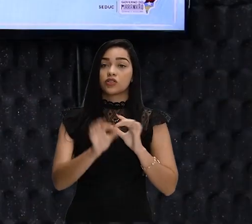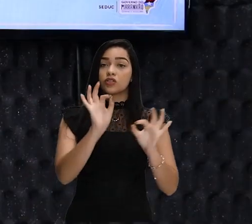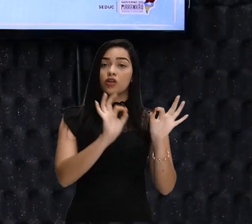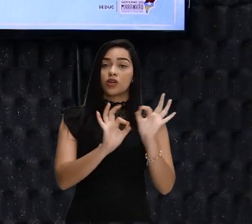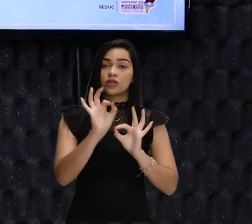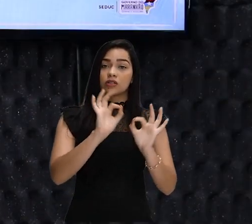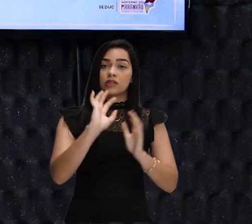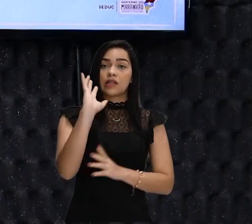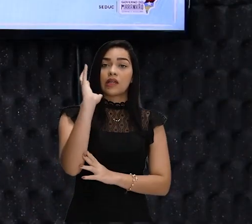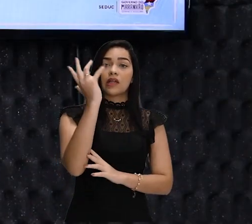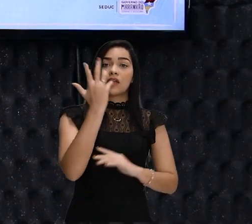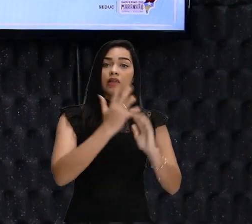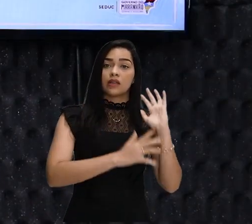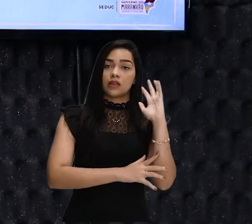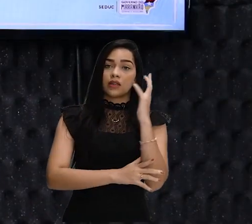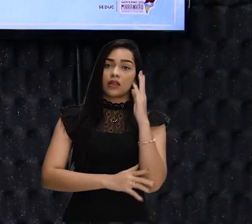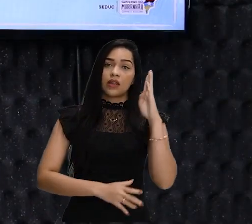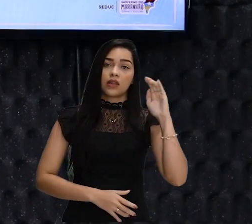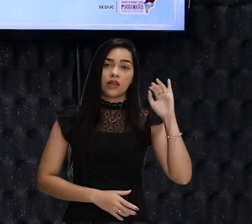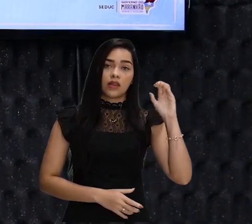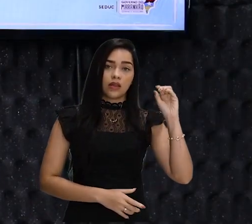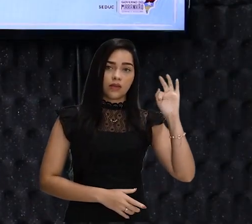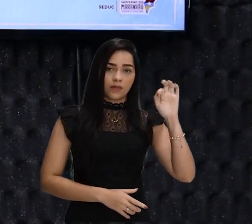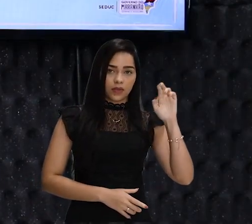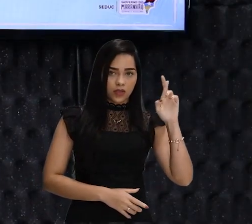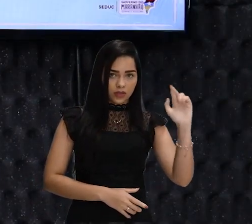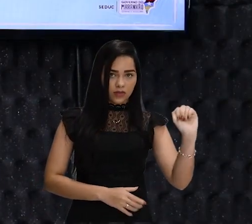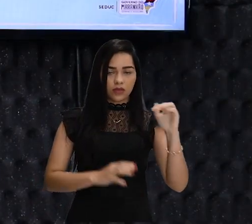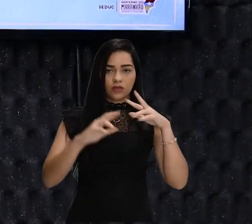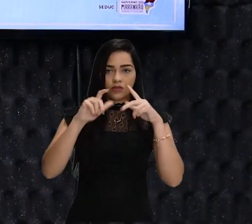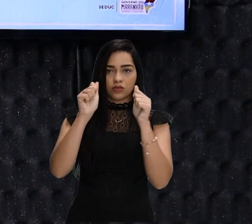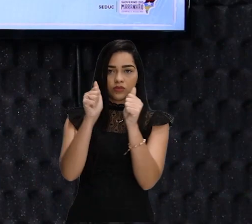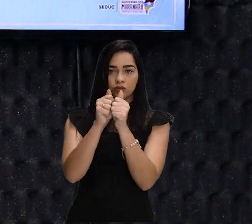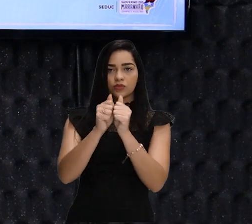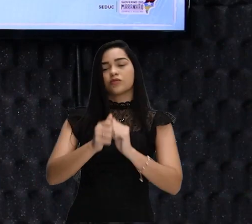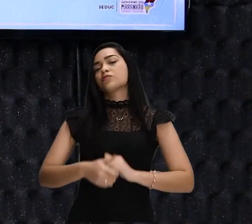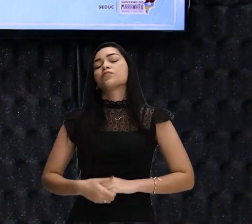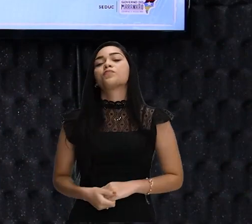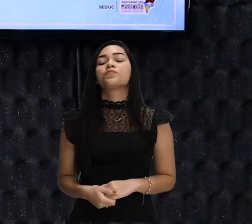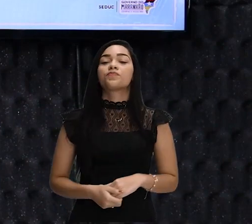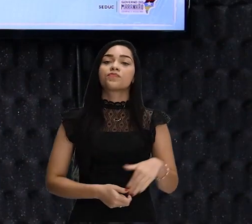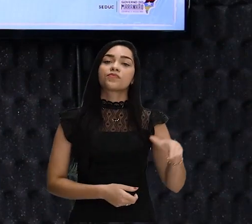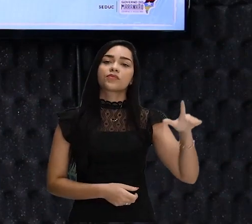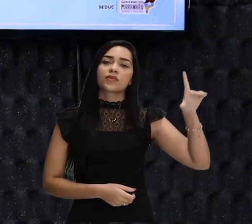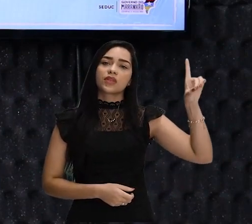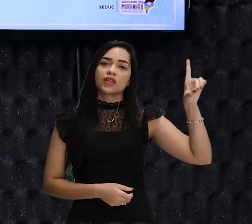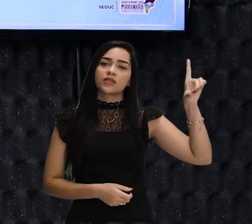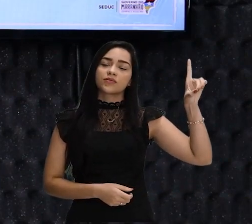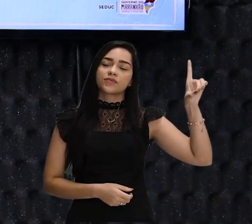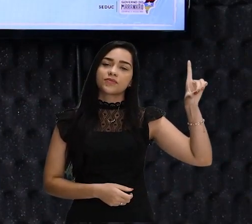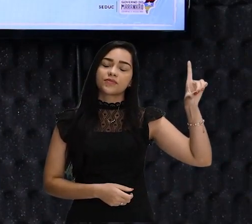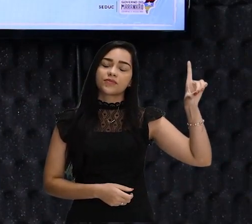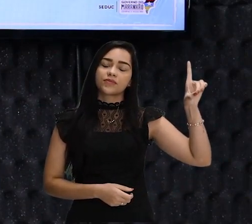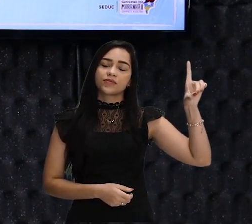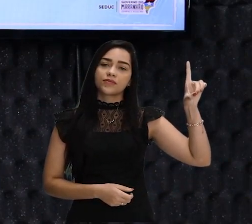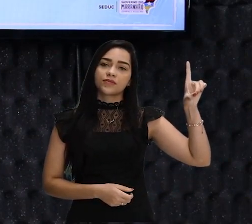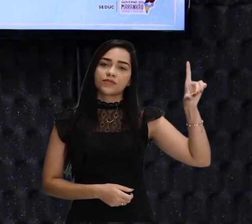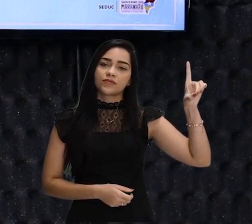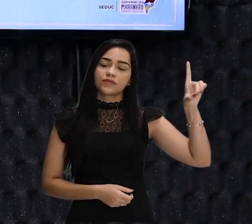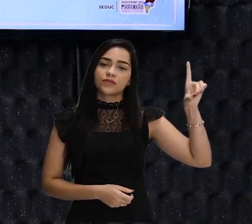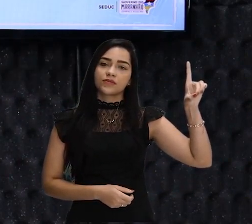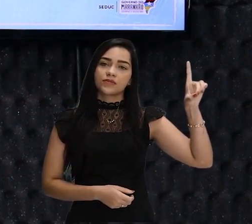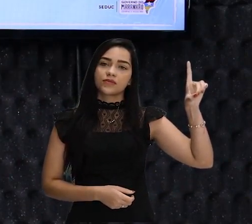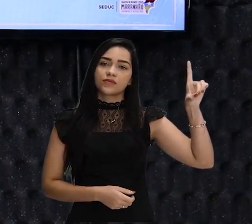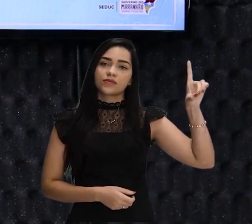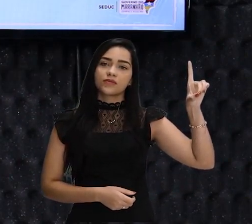biosfera. Conjunto de todos os ecossistemas. Letra D. Inclui desde o ponto mais alto do planeta até a